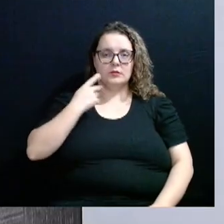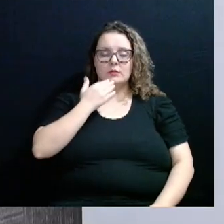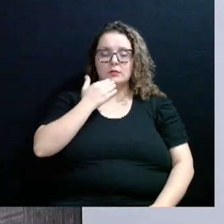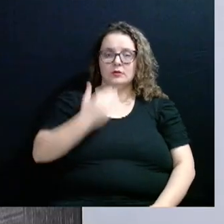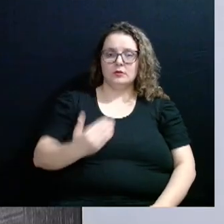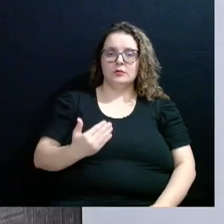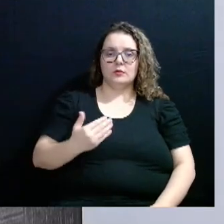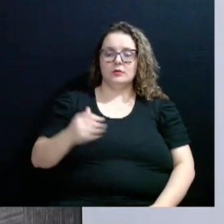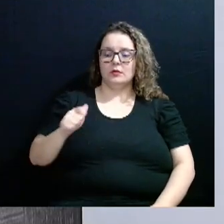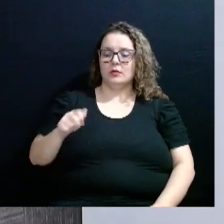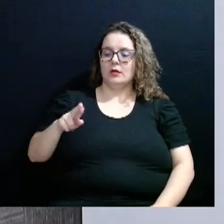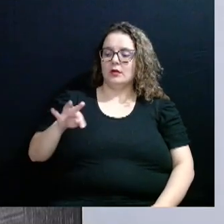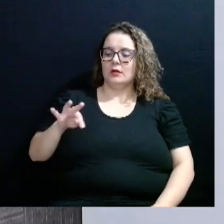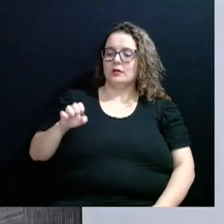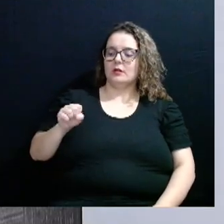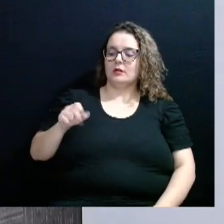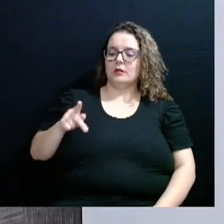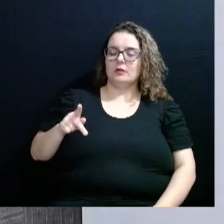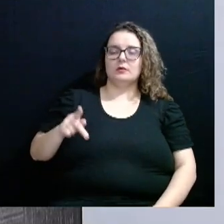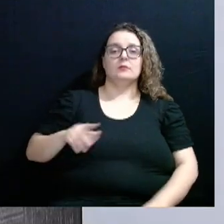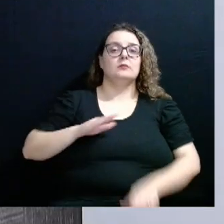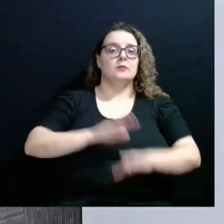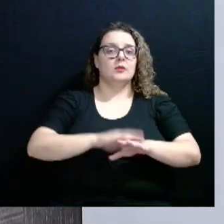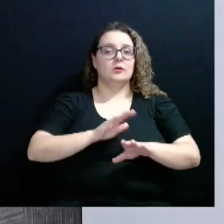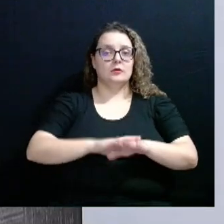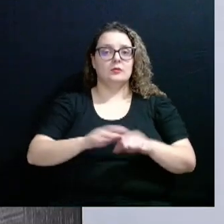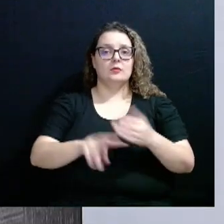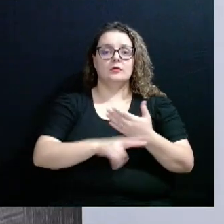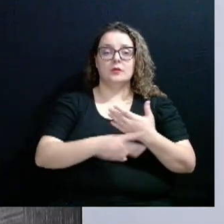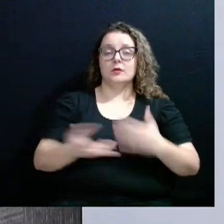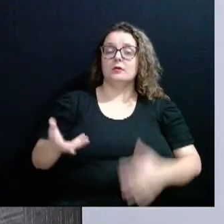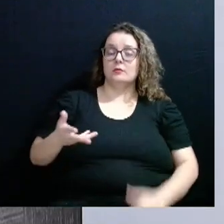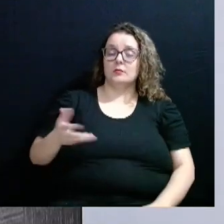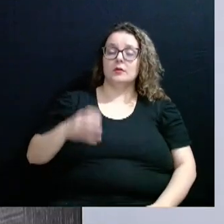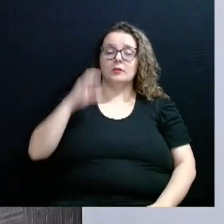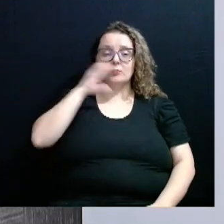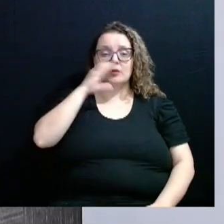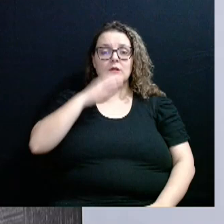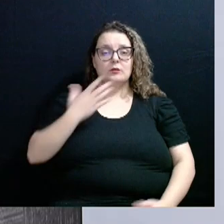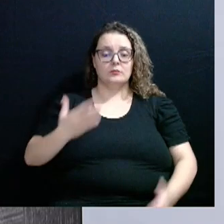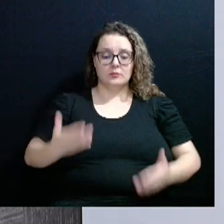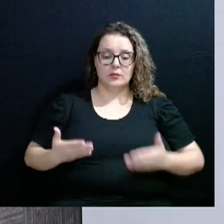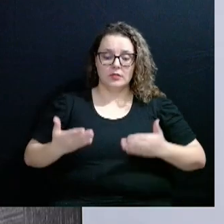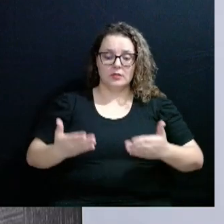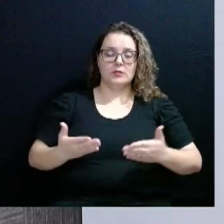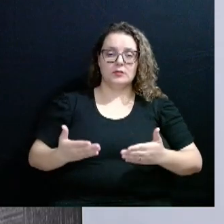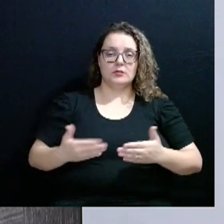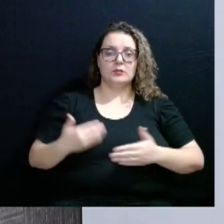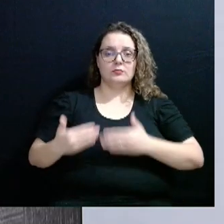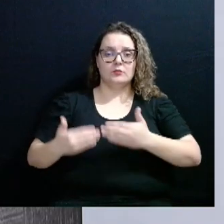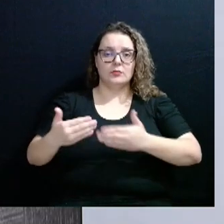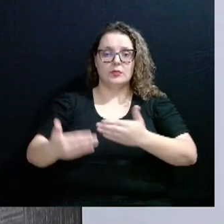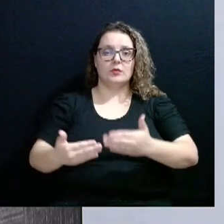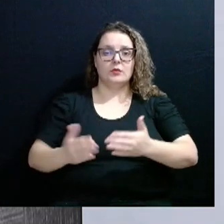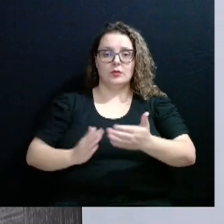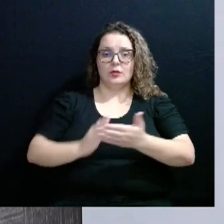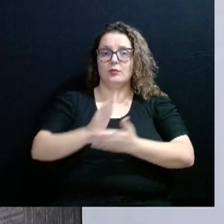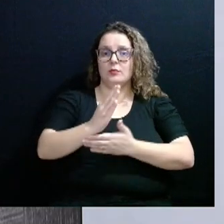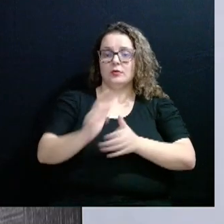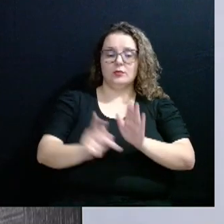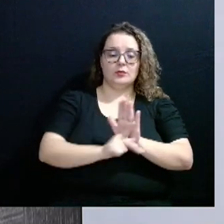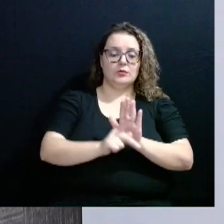para a adoção de medidas e providências para dar agilidade à aprovação do projeto que trata